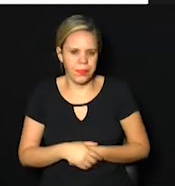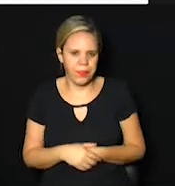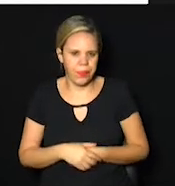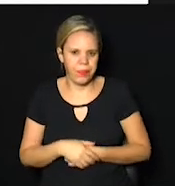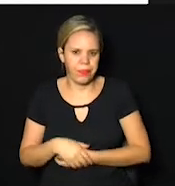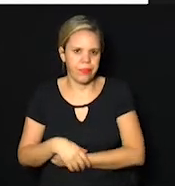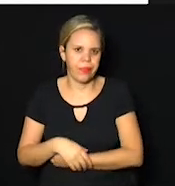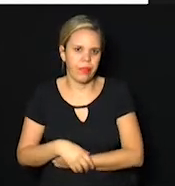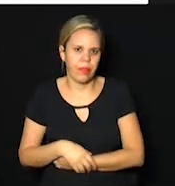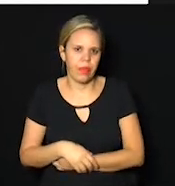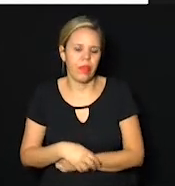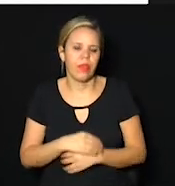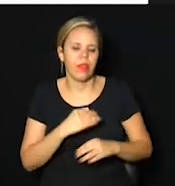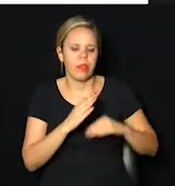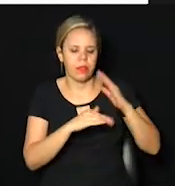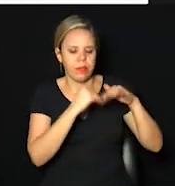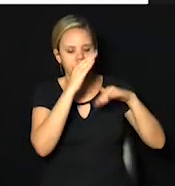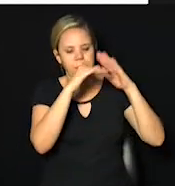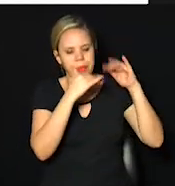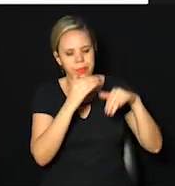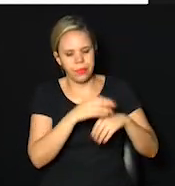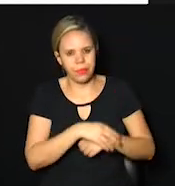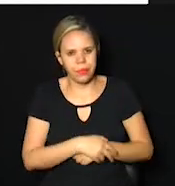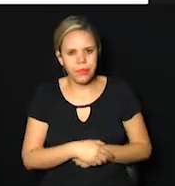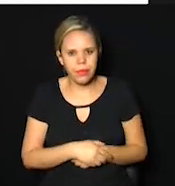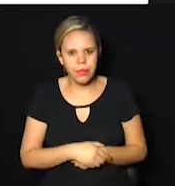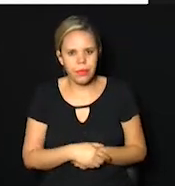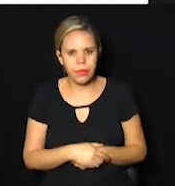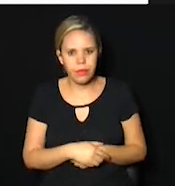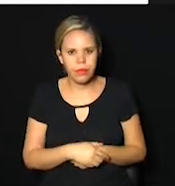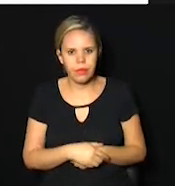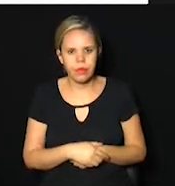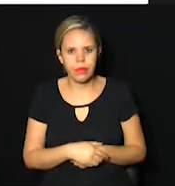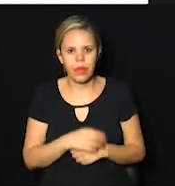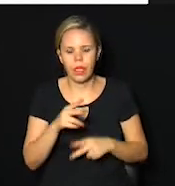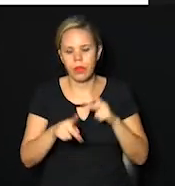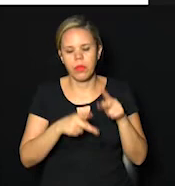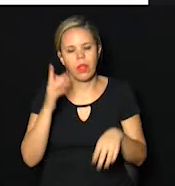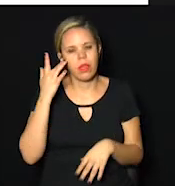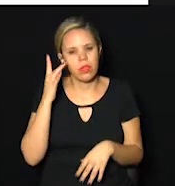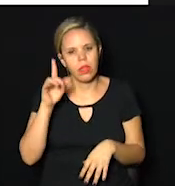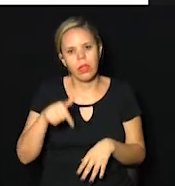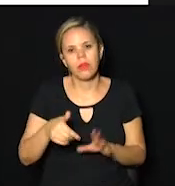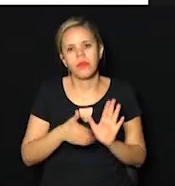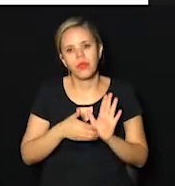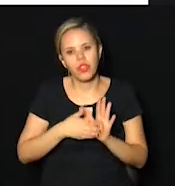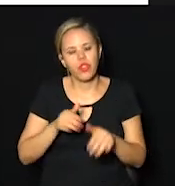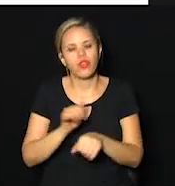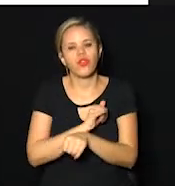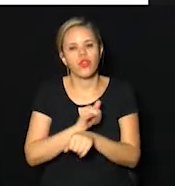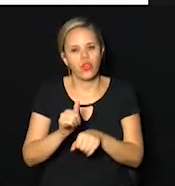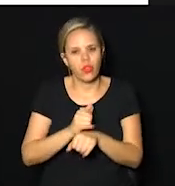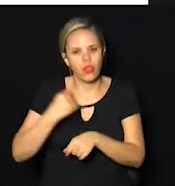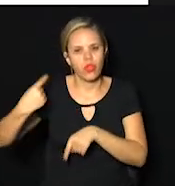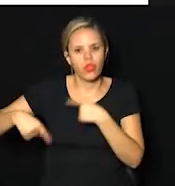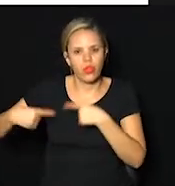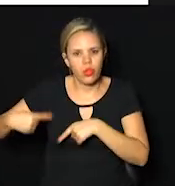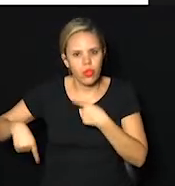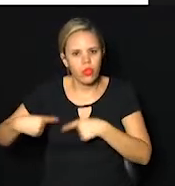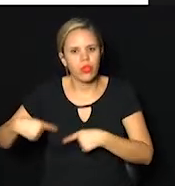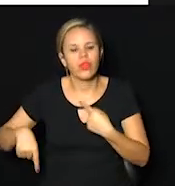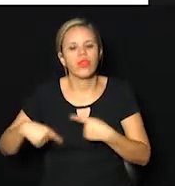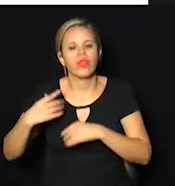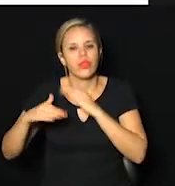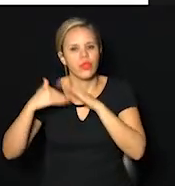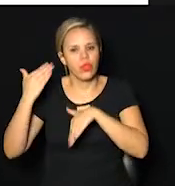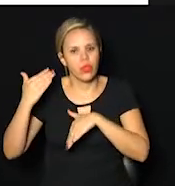gente desenvolve aquilo que as pessoas chamam de marketing político, né? Que é a estratégia, que é o desenvolvimento